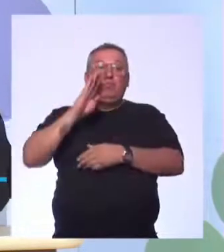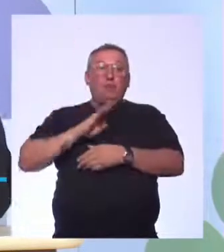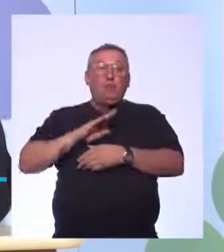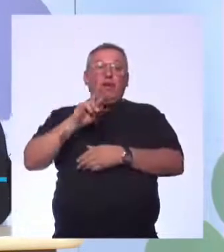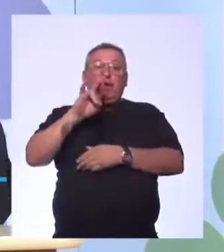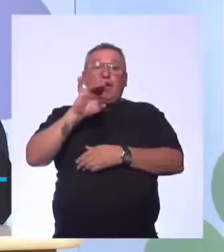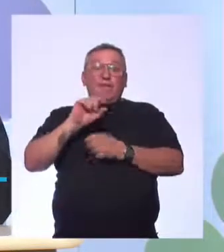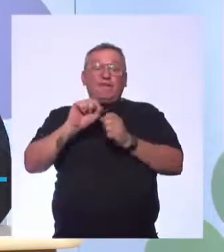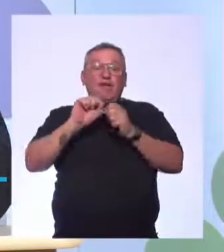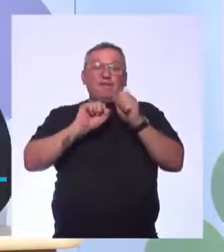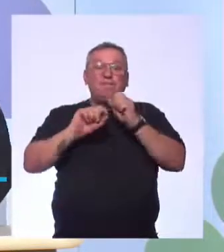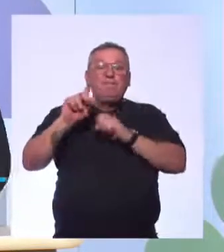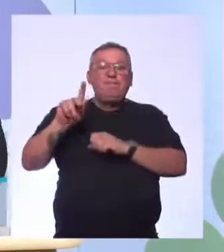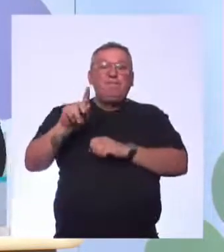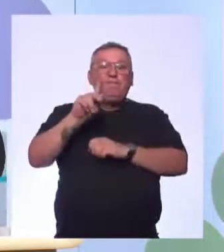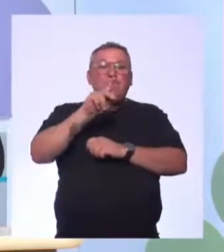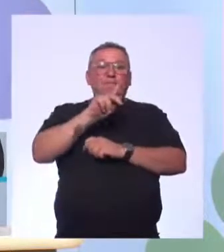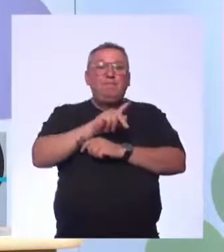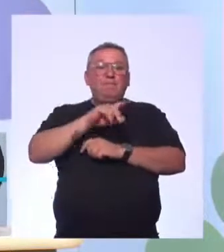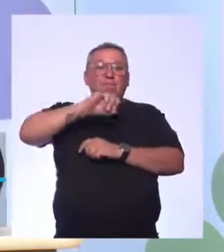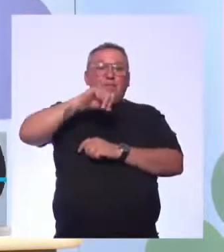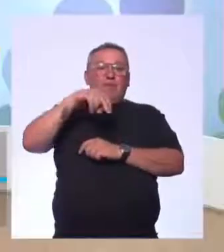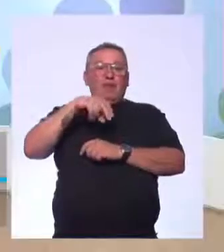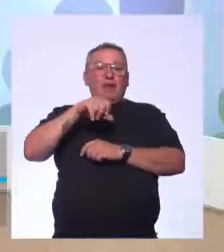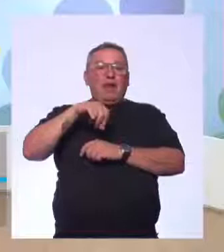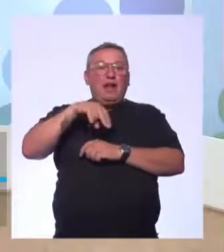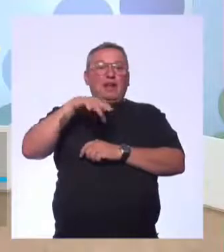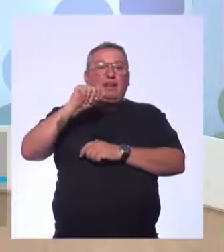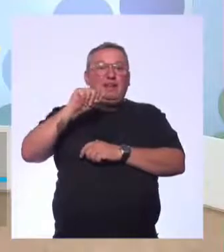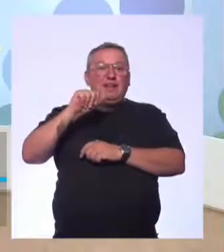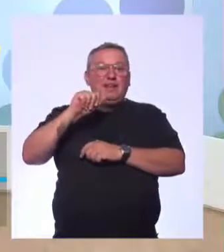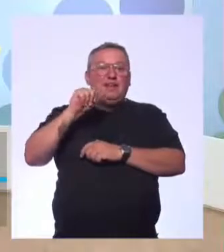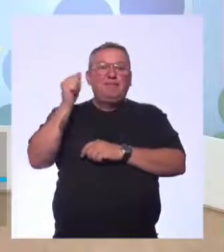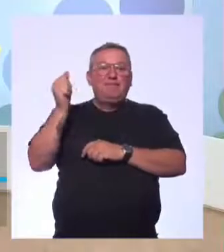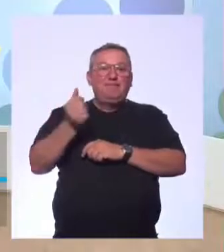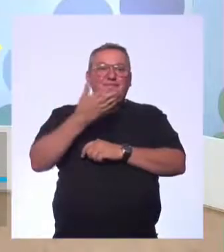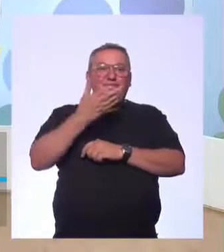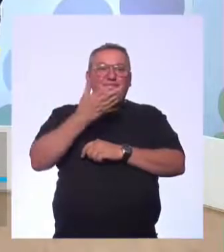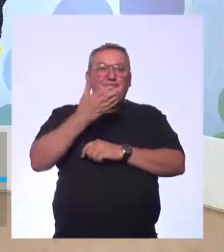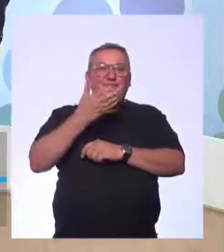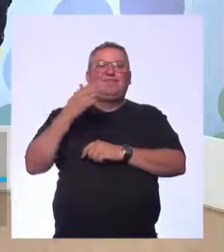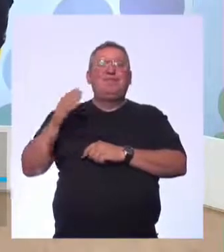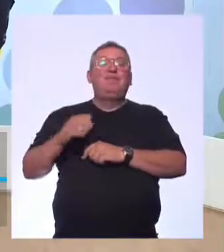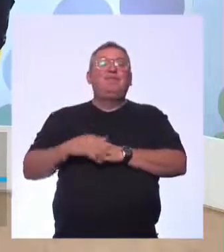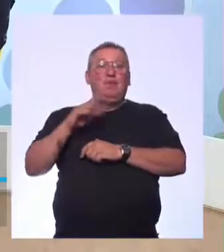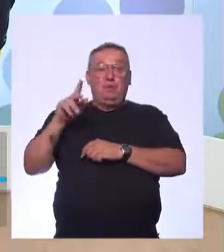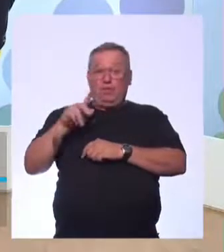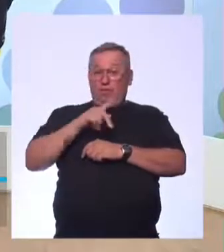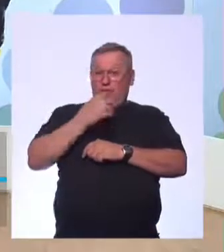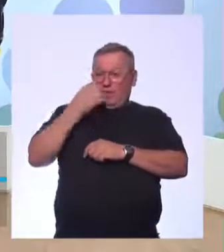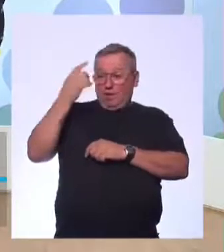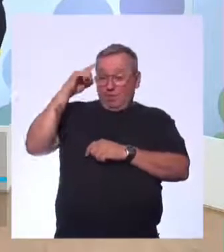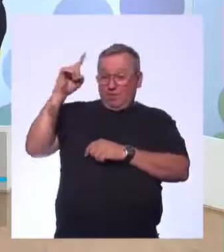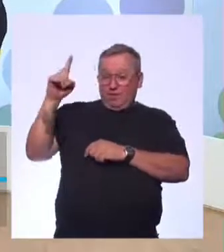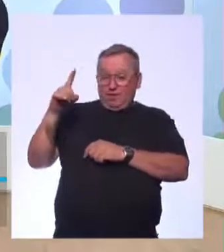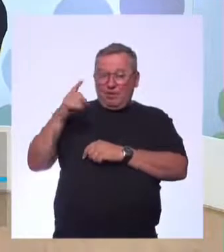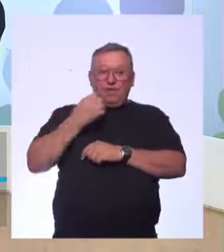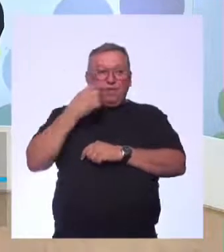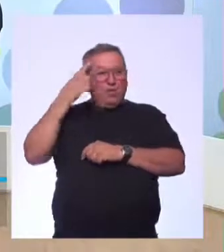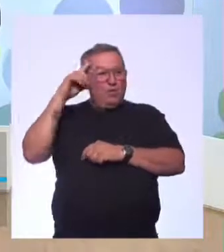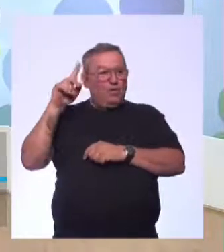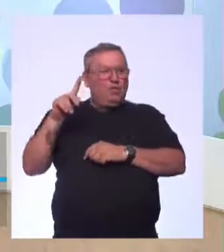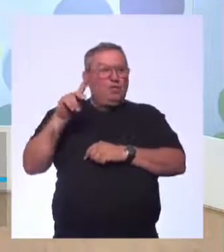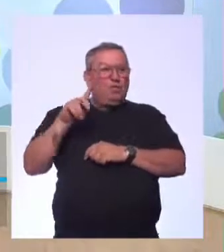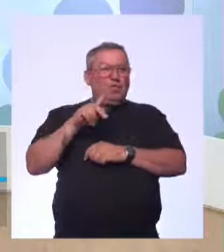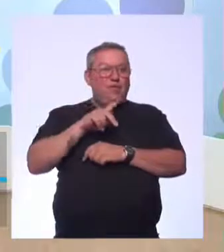conduzir essa aula é a professora Janaína Jardim. Professora, bom dia. Bom dia, professor